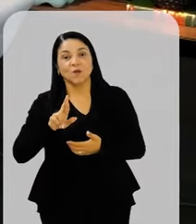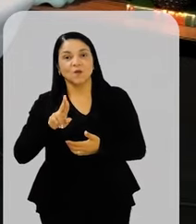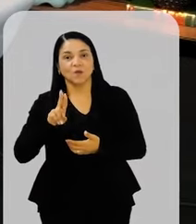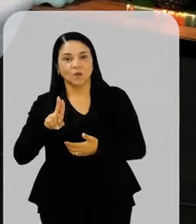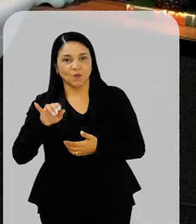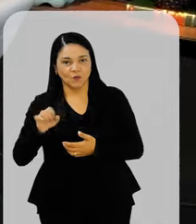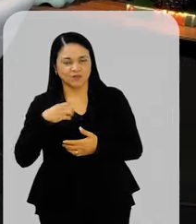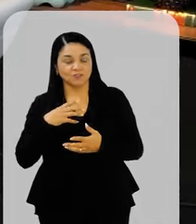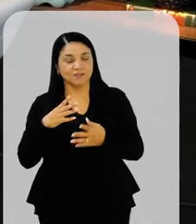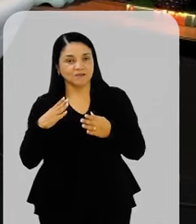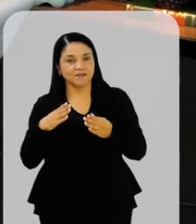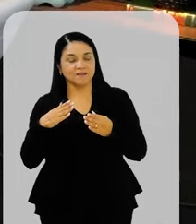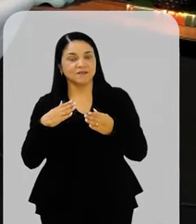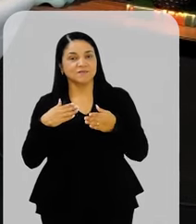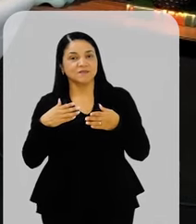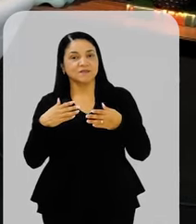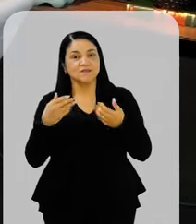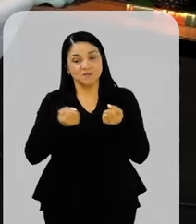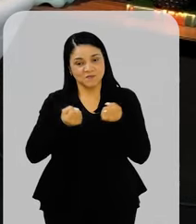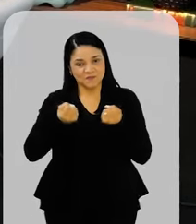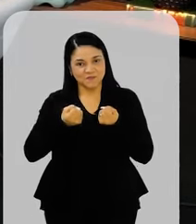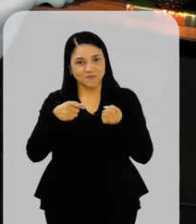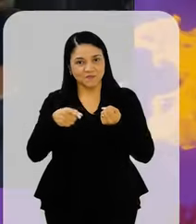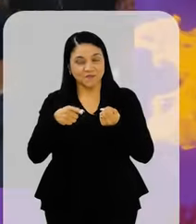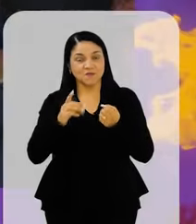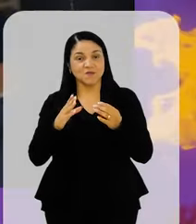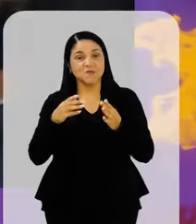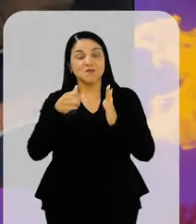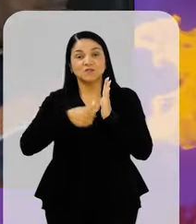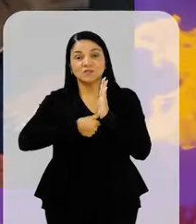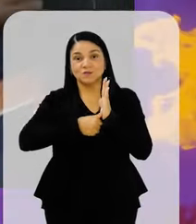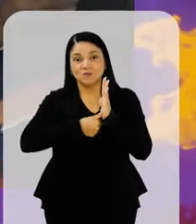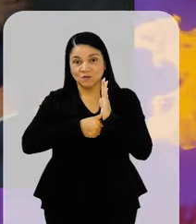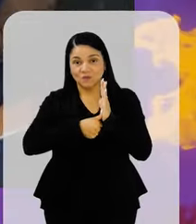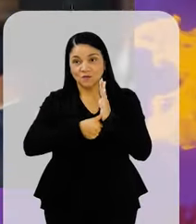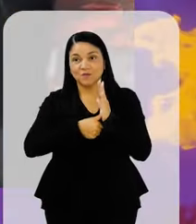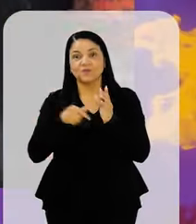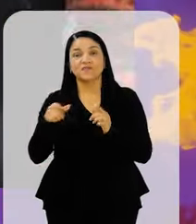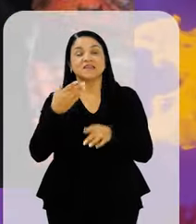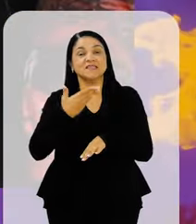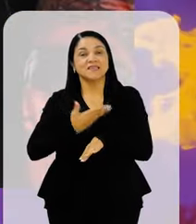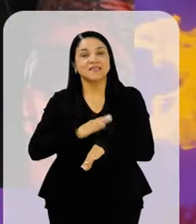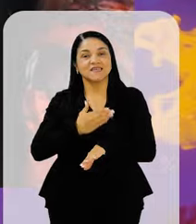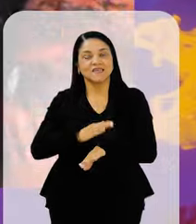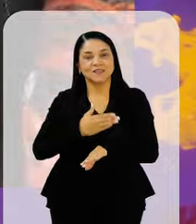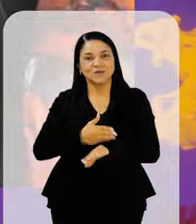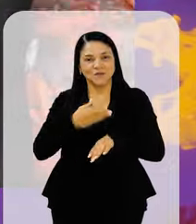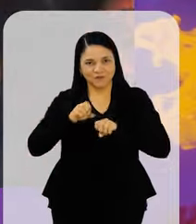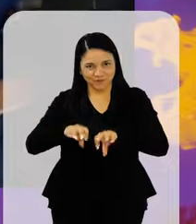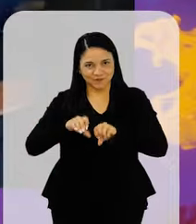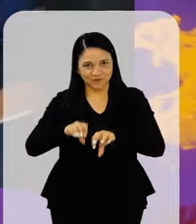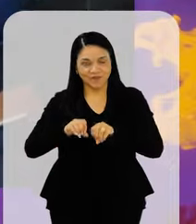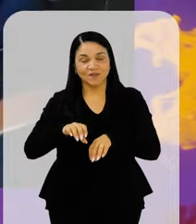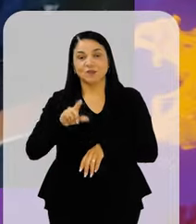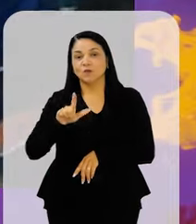a gente está indo para a concentração do jogo da Portuguesa. Está aqui o treinador Luciano Moraes, está aqui